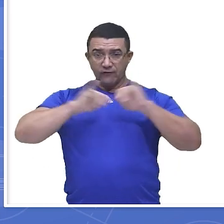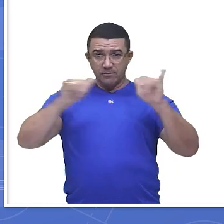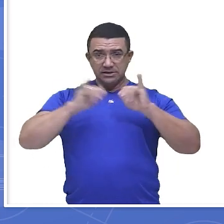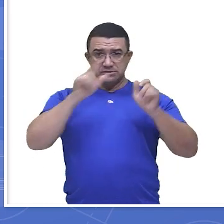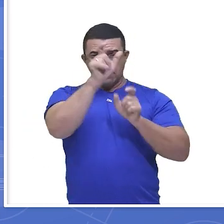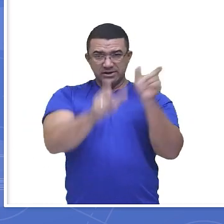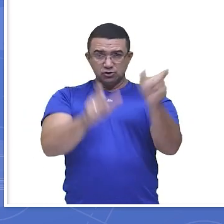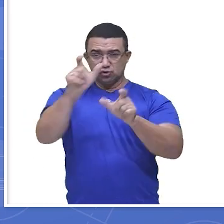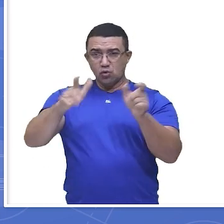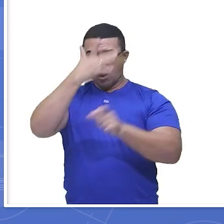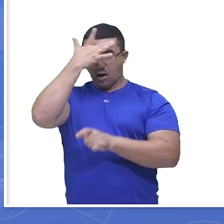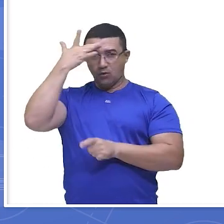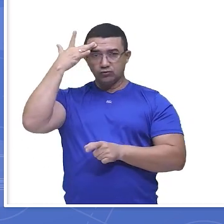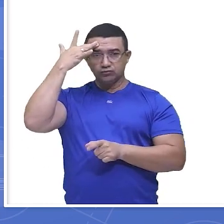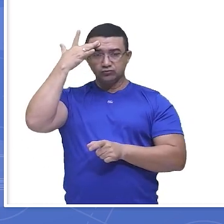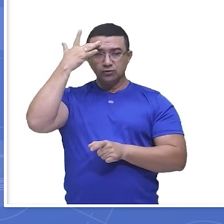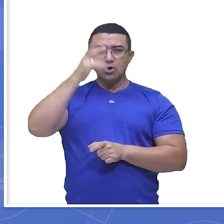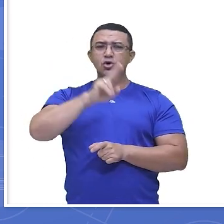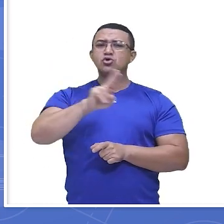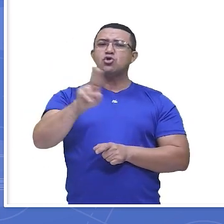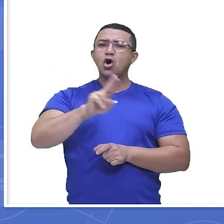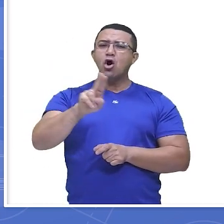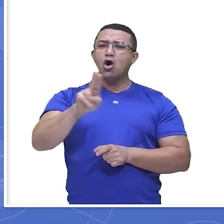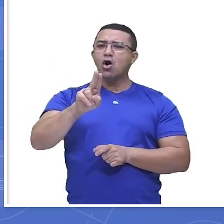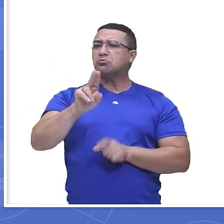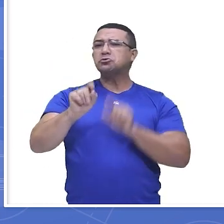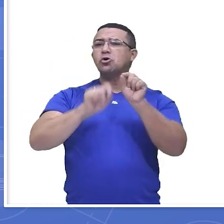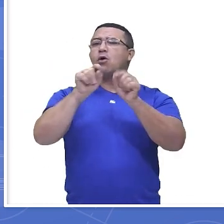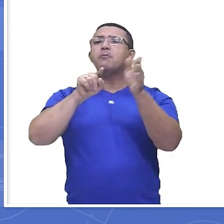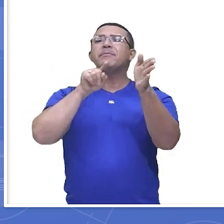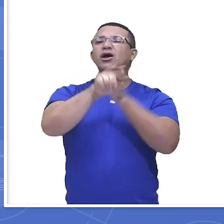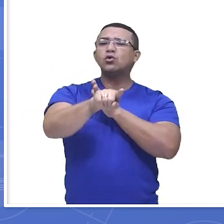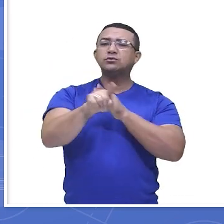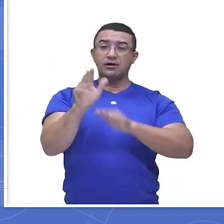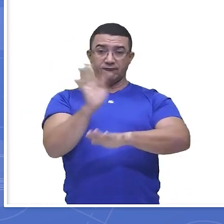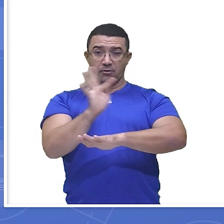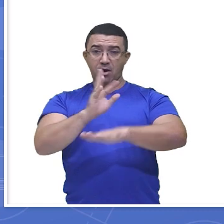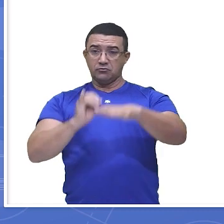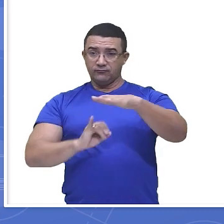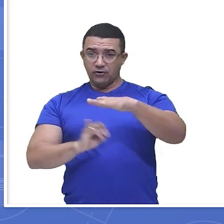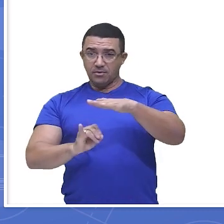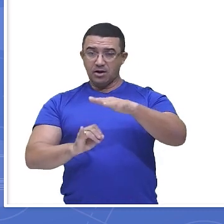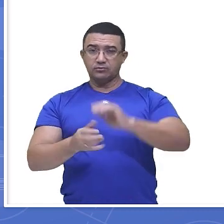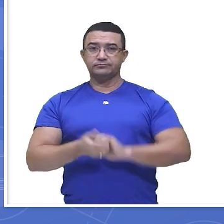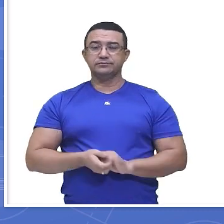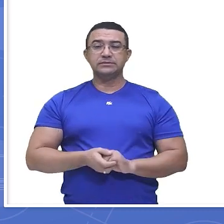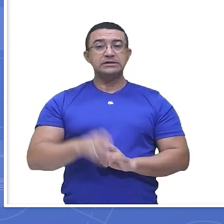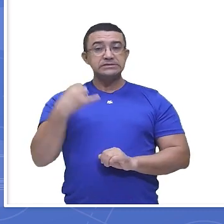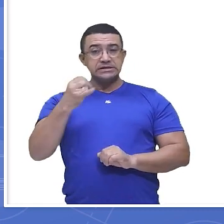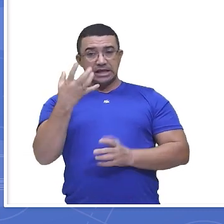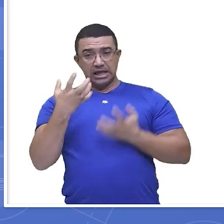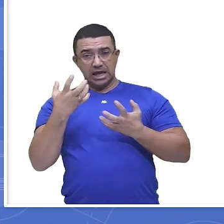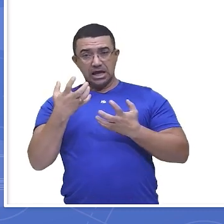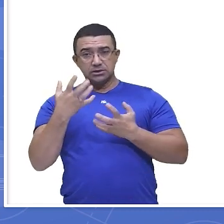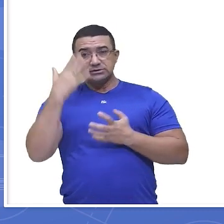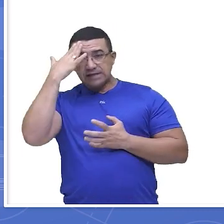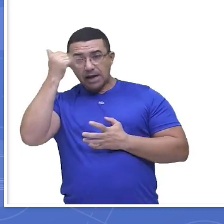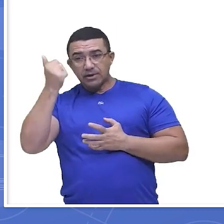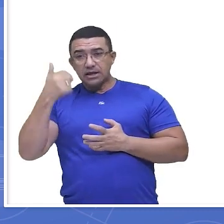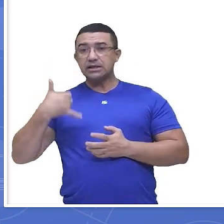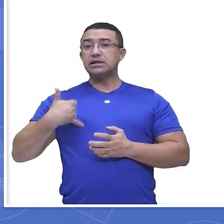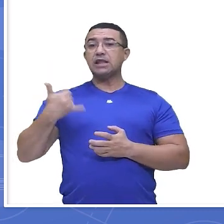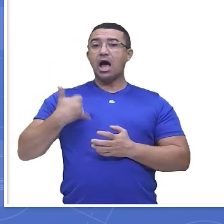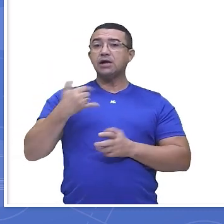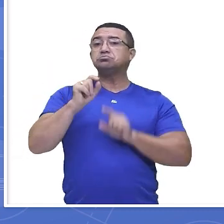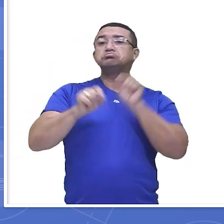ao nome, como é que você faz a pergunta formal e a pergunta informal? Se eu quero saber a idade de alguém, como que eu elaboro essa